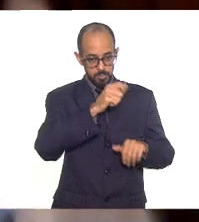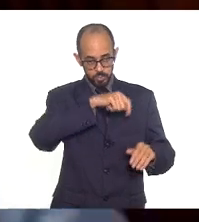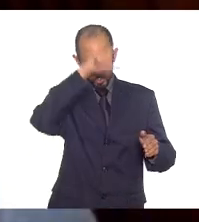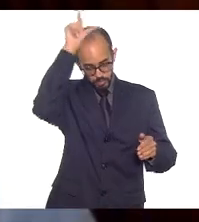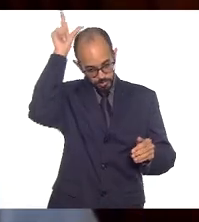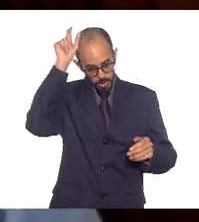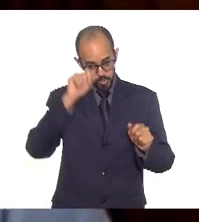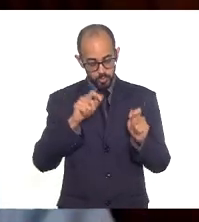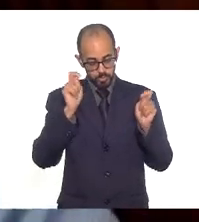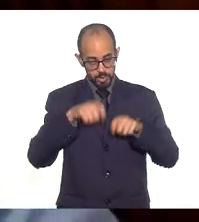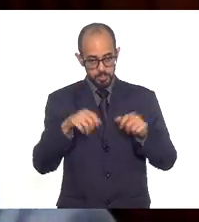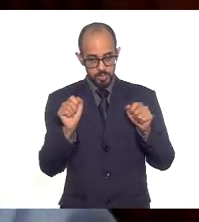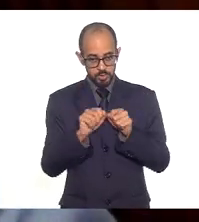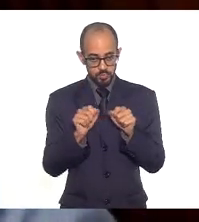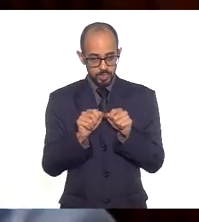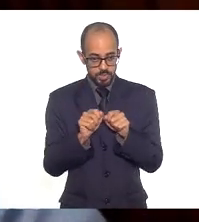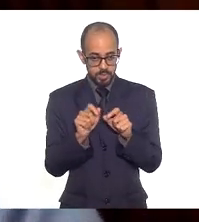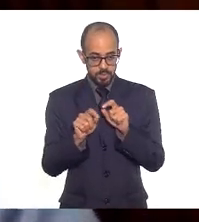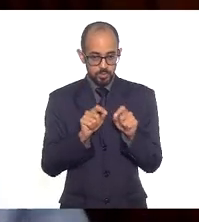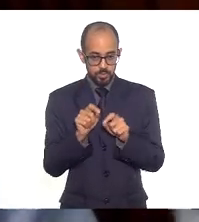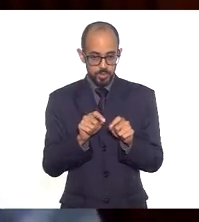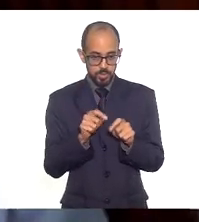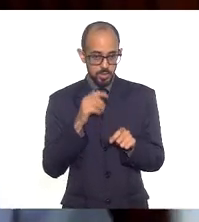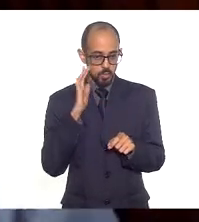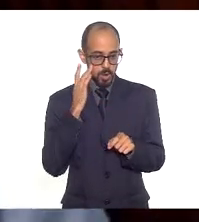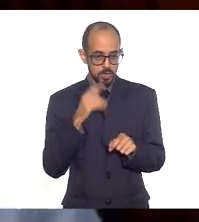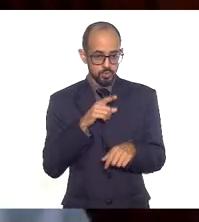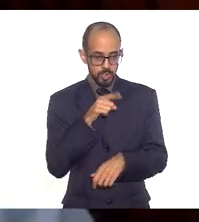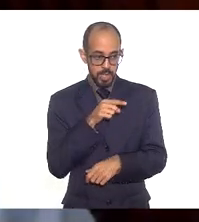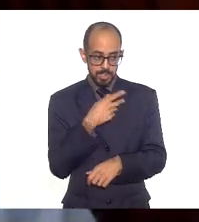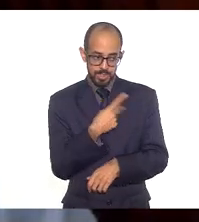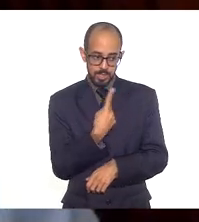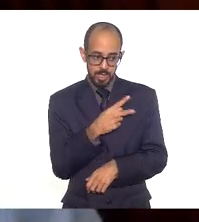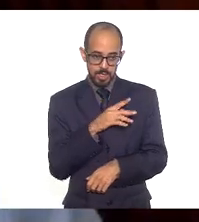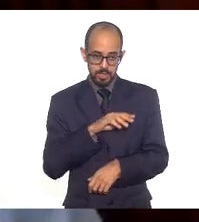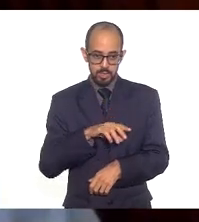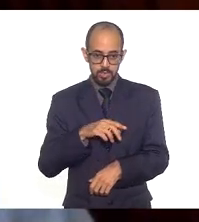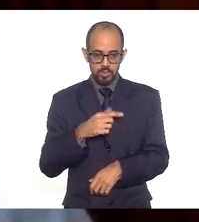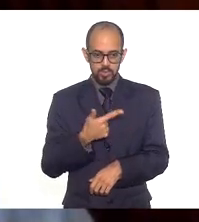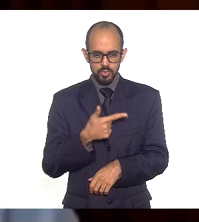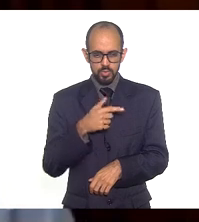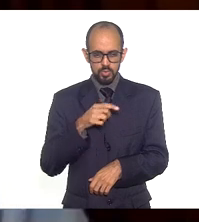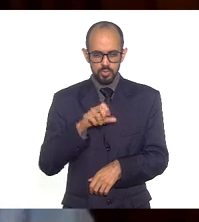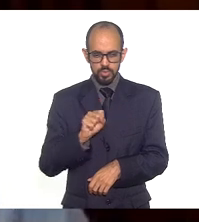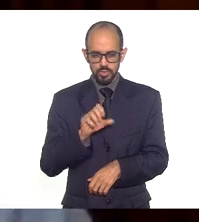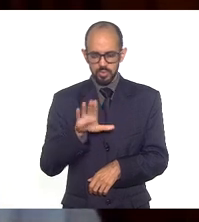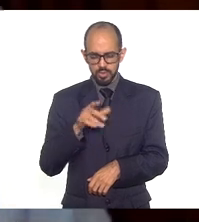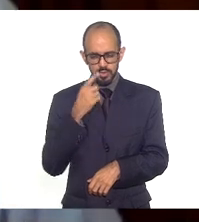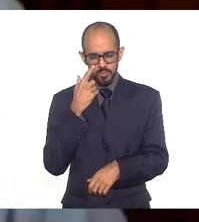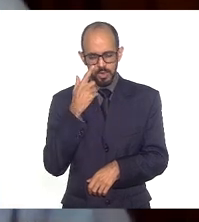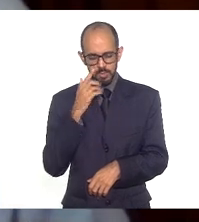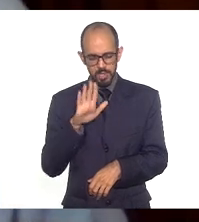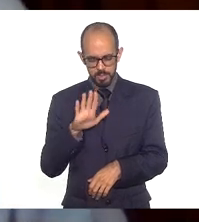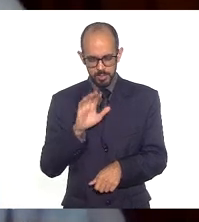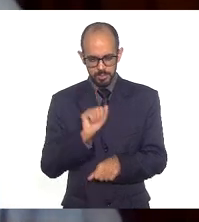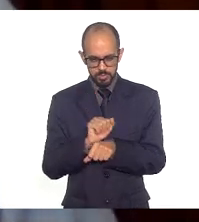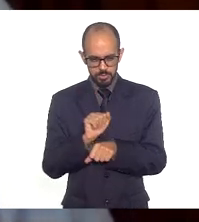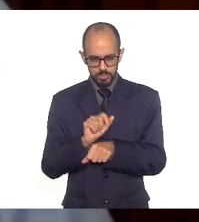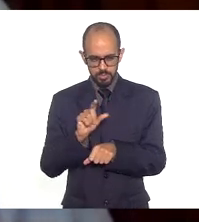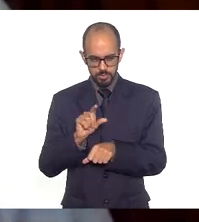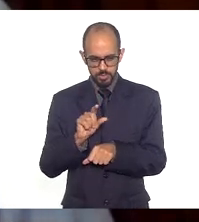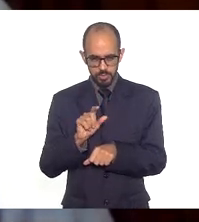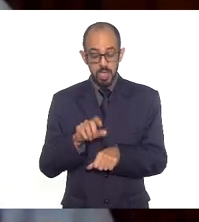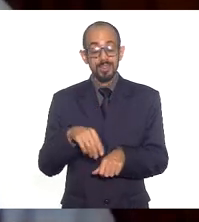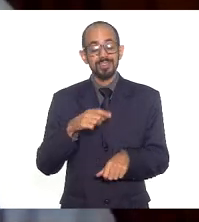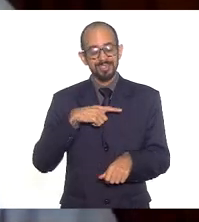um... eu acho que esse é dele. Deixa eu ver, eu acho que 28... Deixa eu ver aqui. Os três